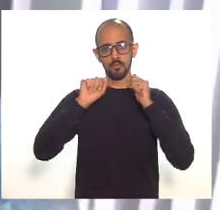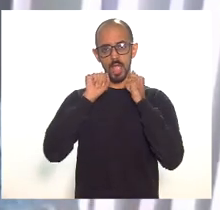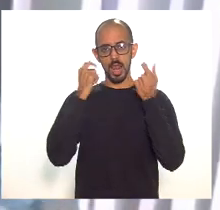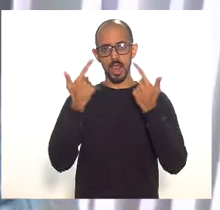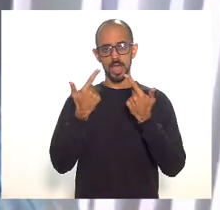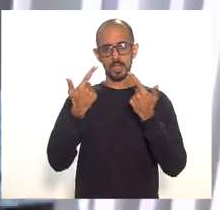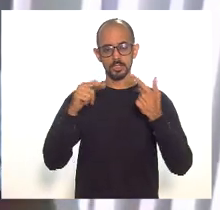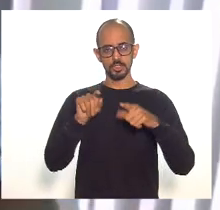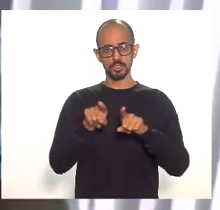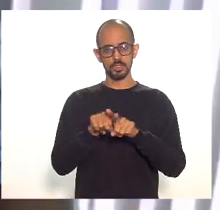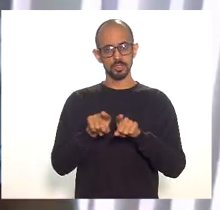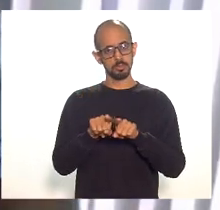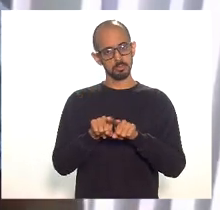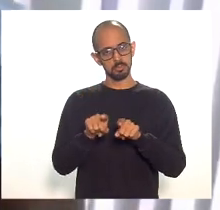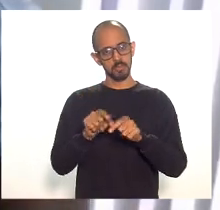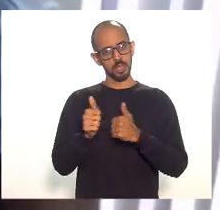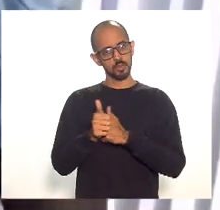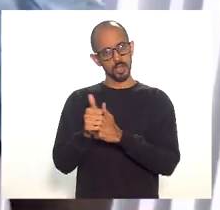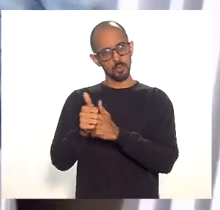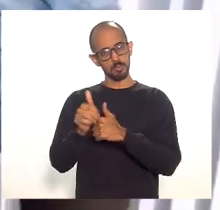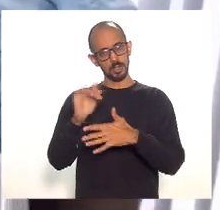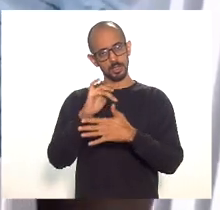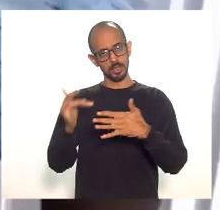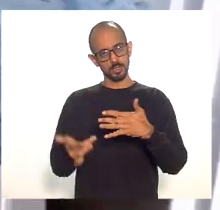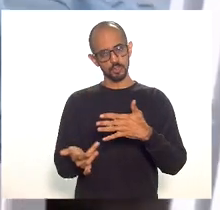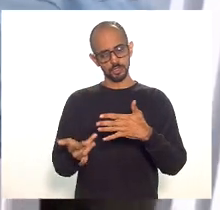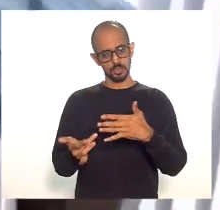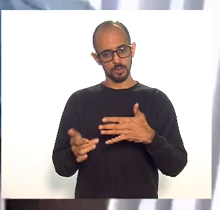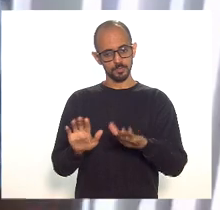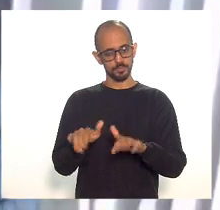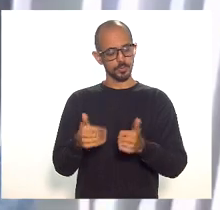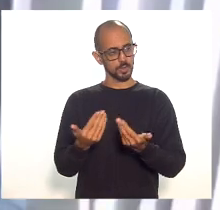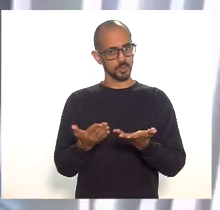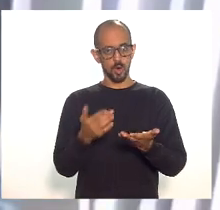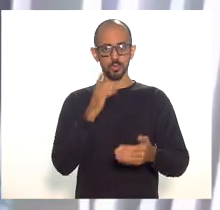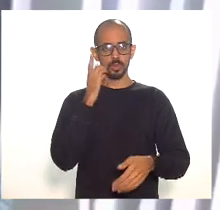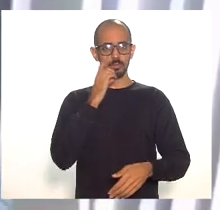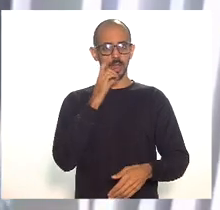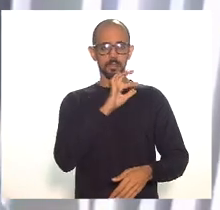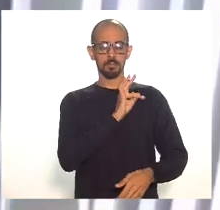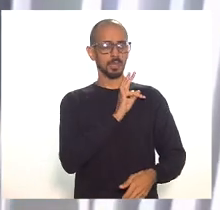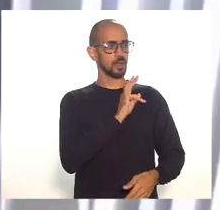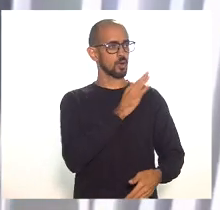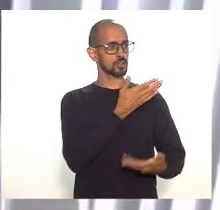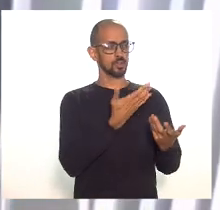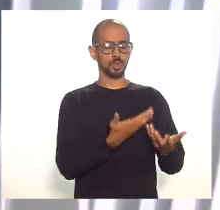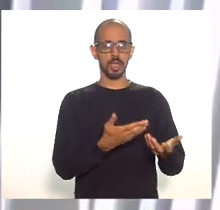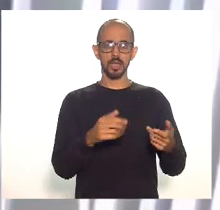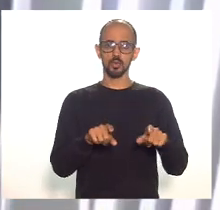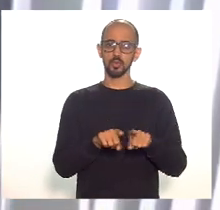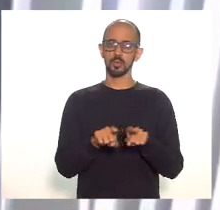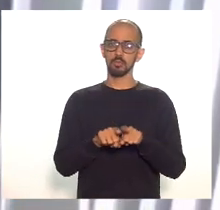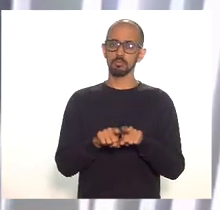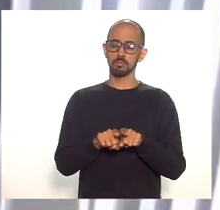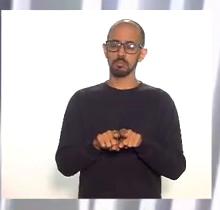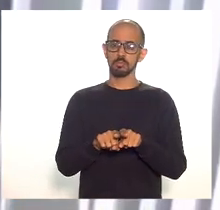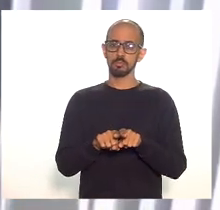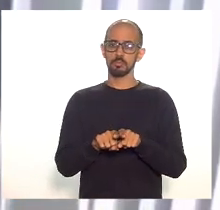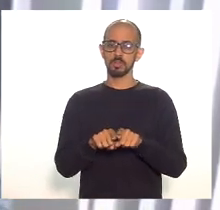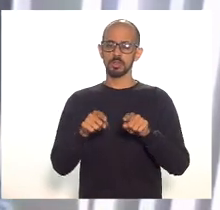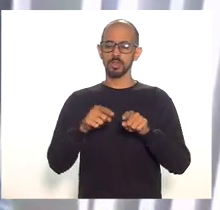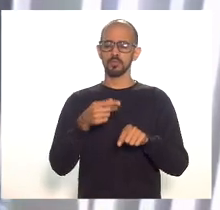seguem pelas redes sociais. Deputada Marta Rocha, eu quero hoje fazer menção a